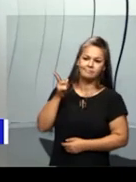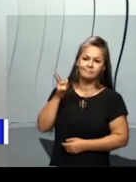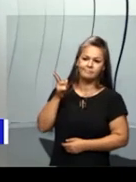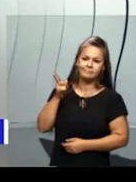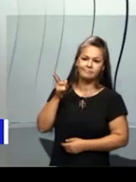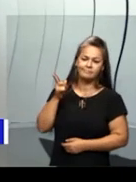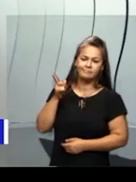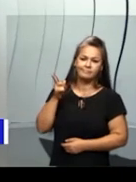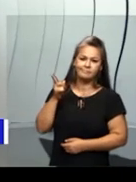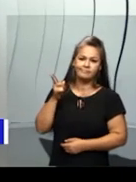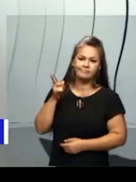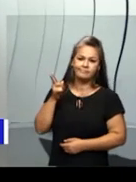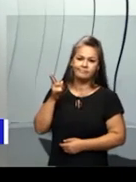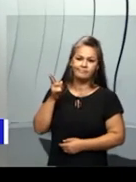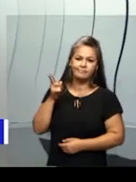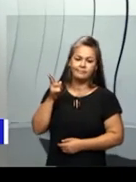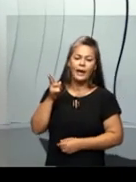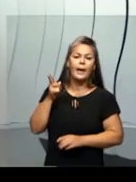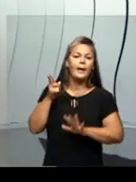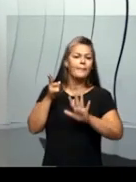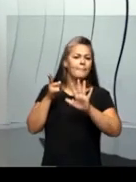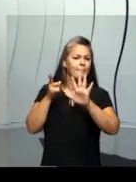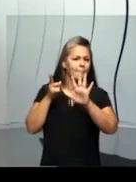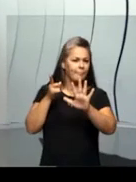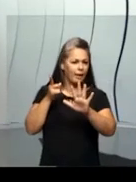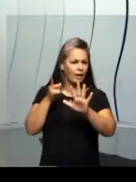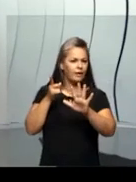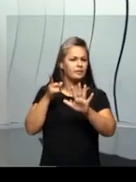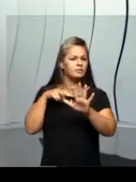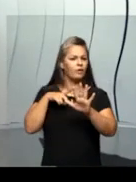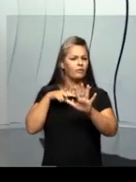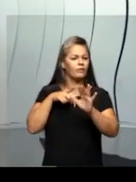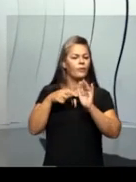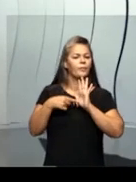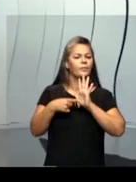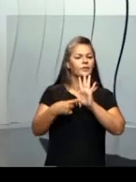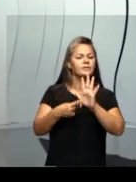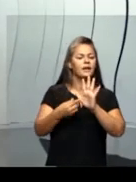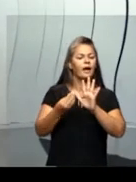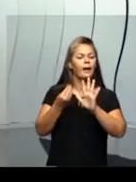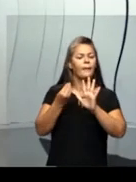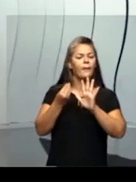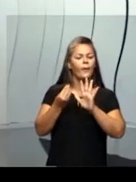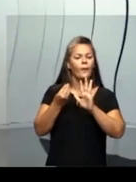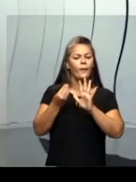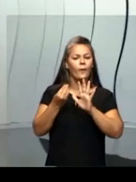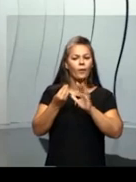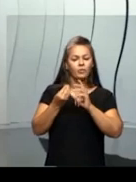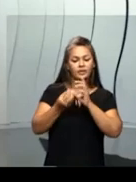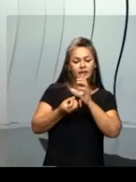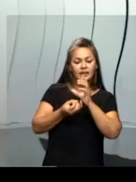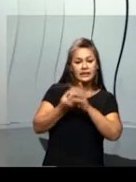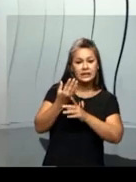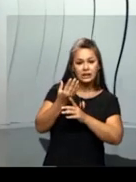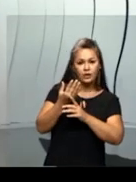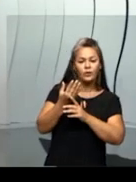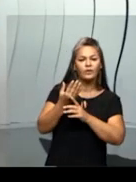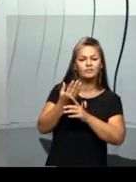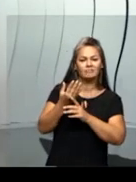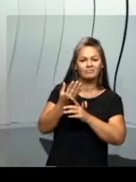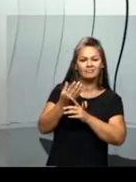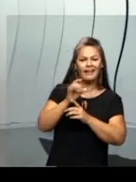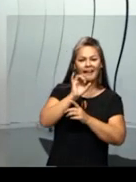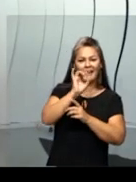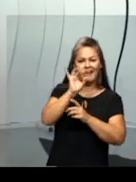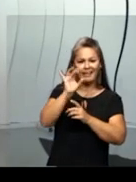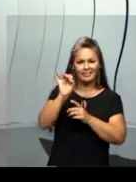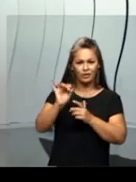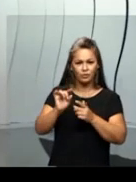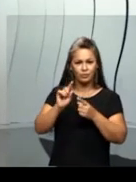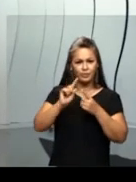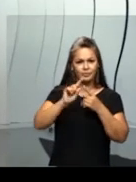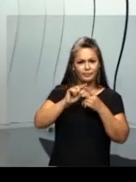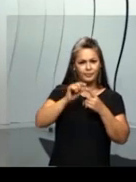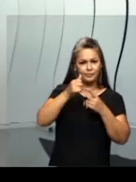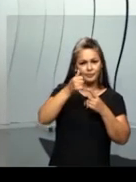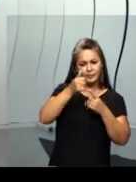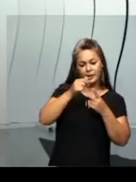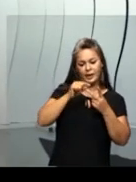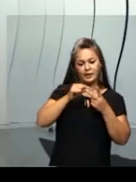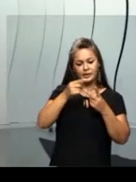vamos entender um pouco aqui como é que cada uma foi construída, né? Como é que é esse processo. Mas,